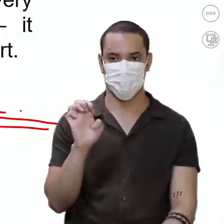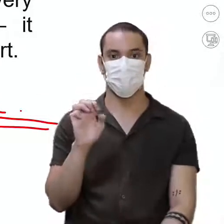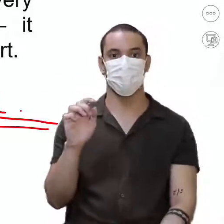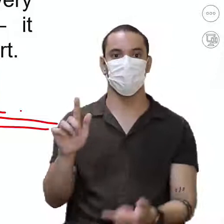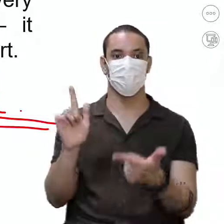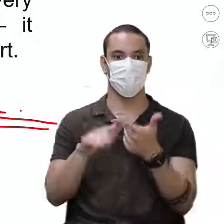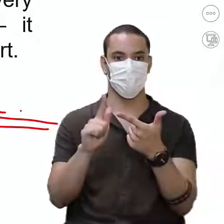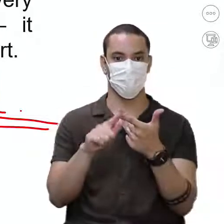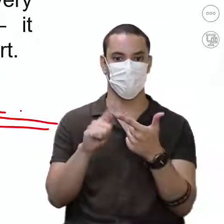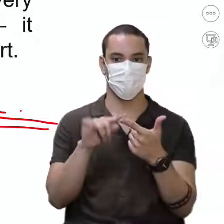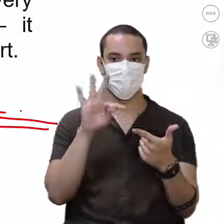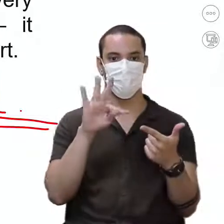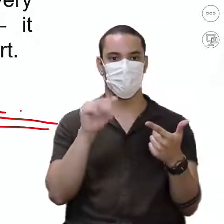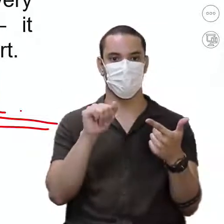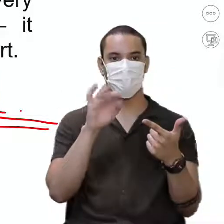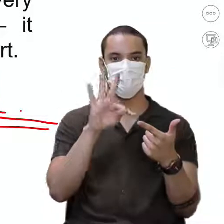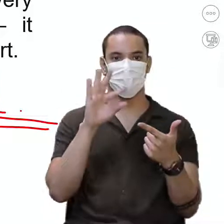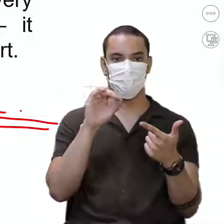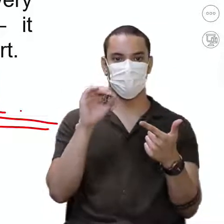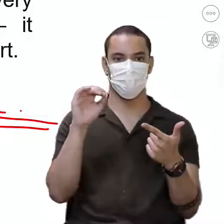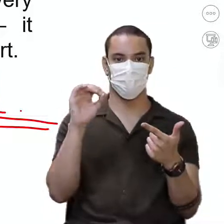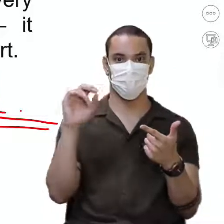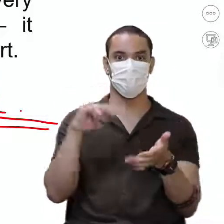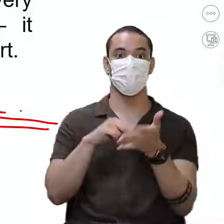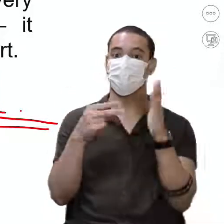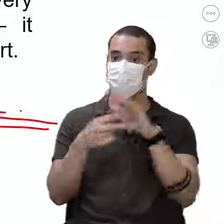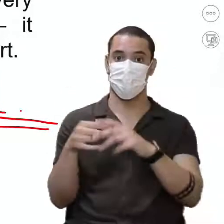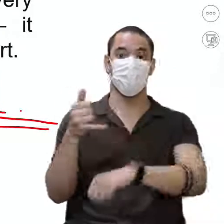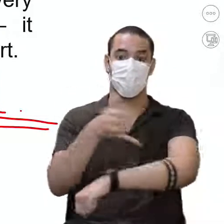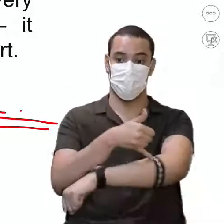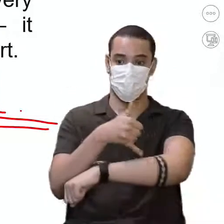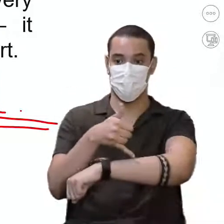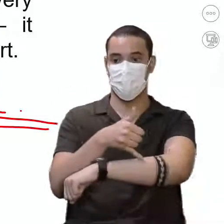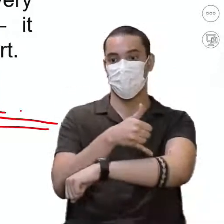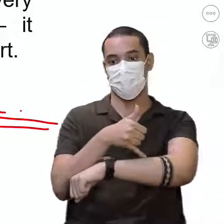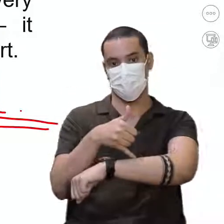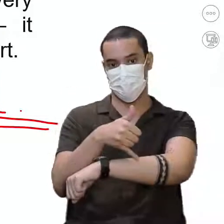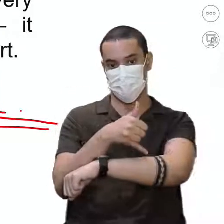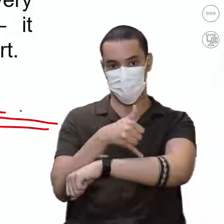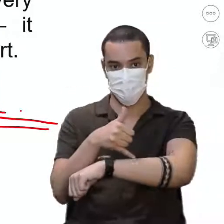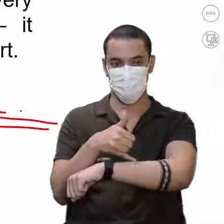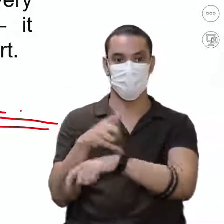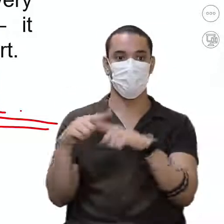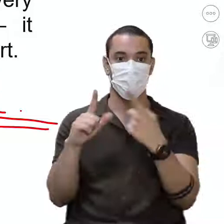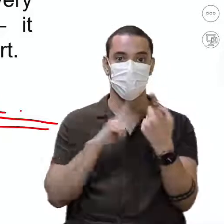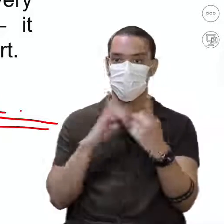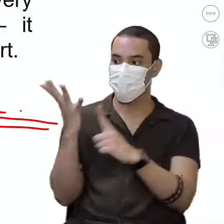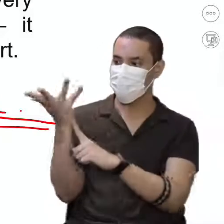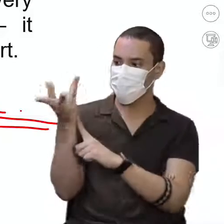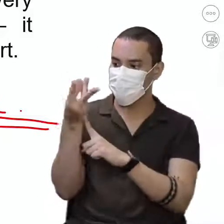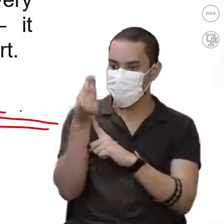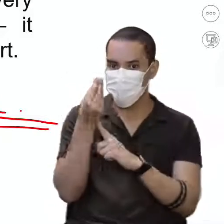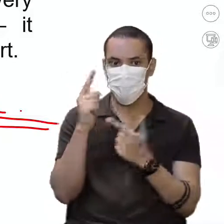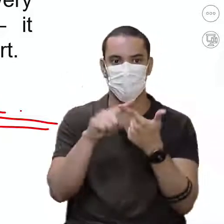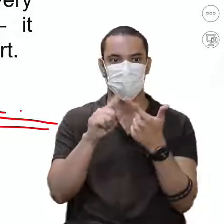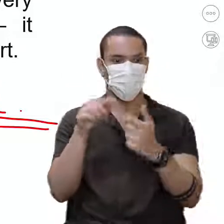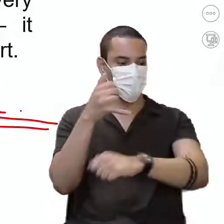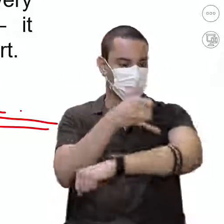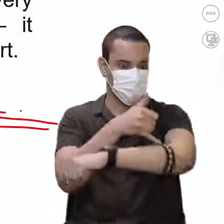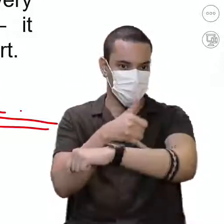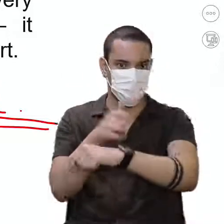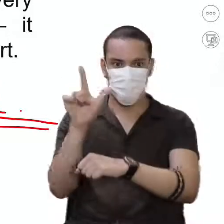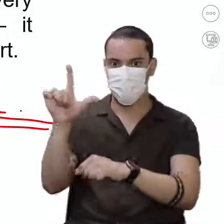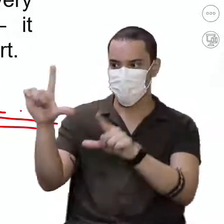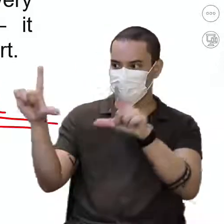é tattoos, que significa tatuagem. Então, eu tenho tatuagem, arte, informação visual aqui de uma pessoa tatuada